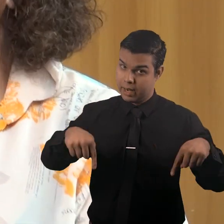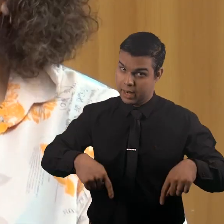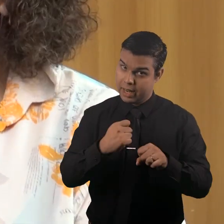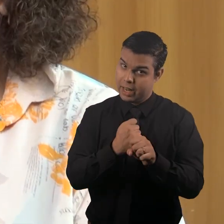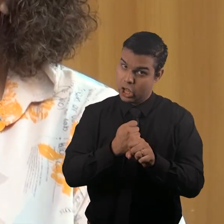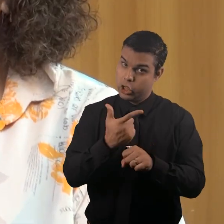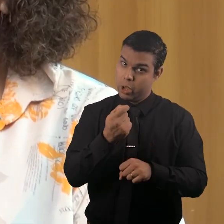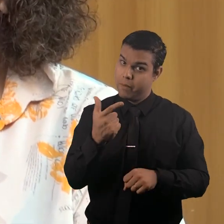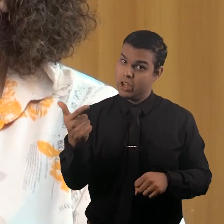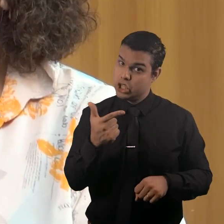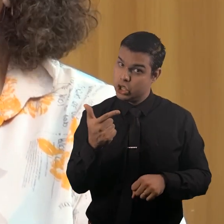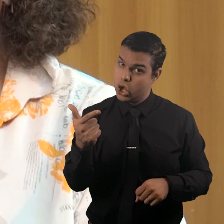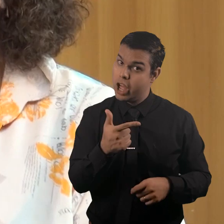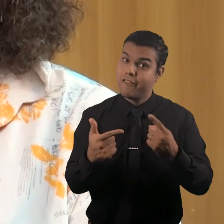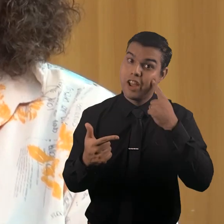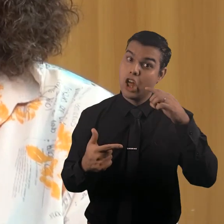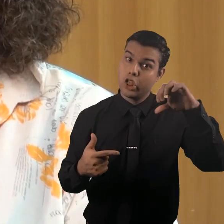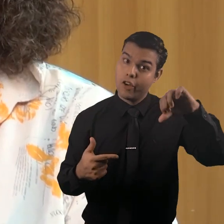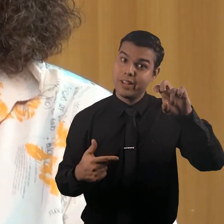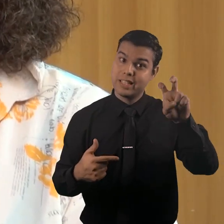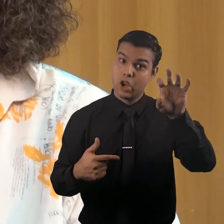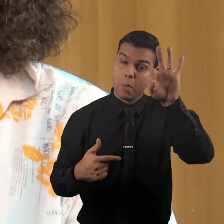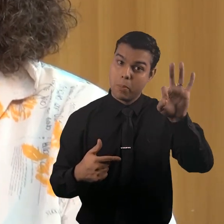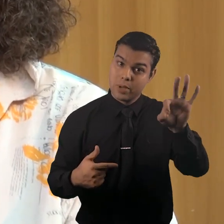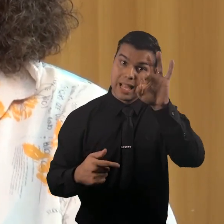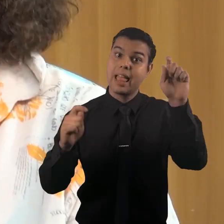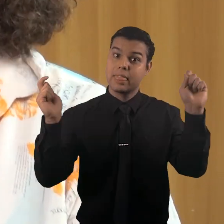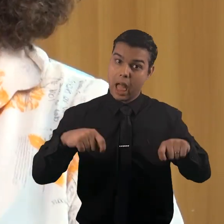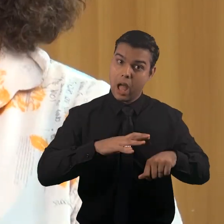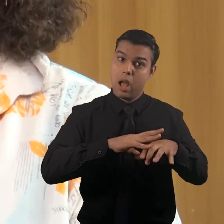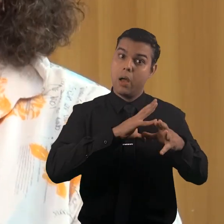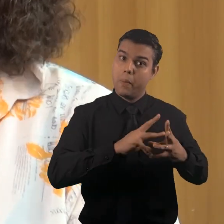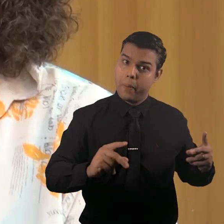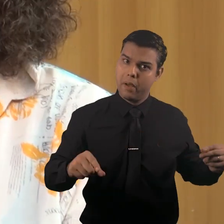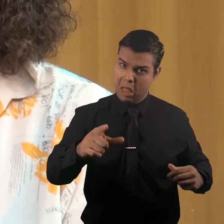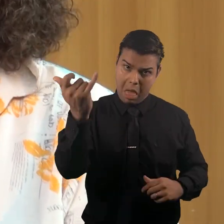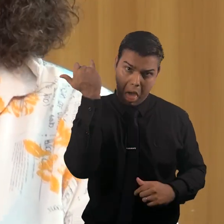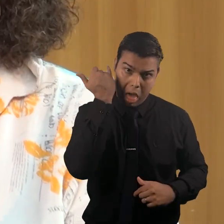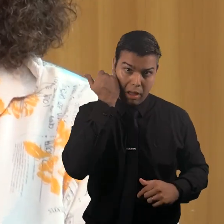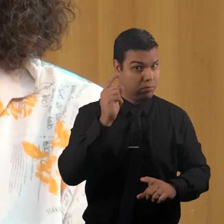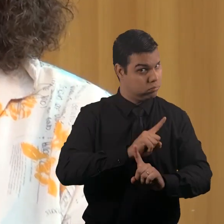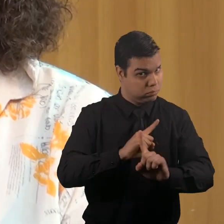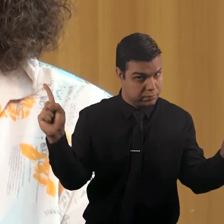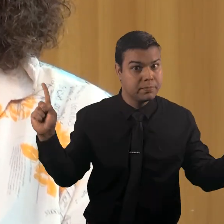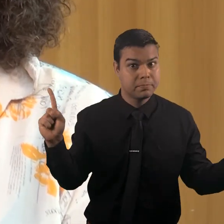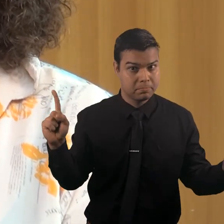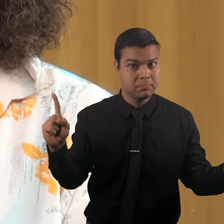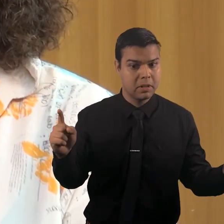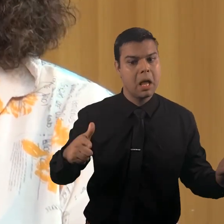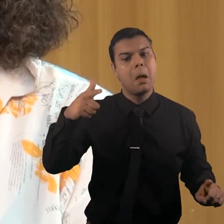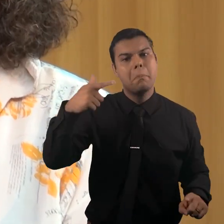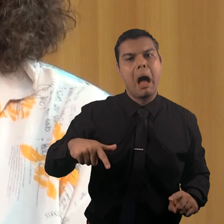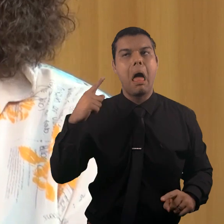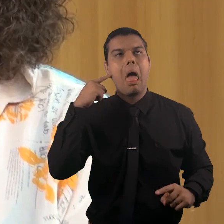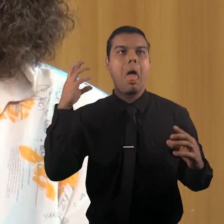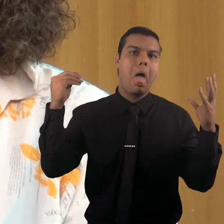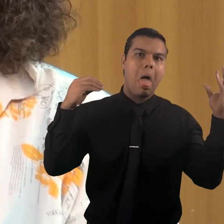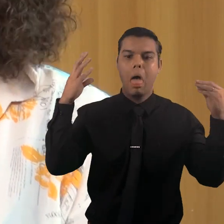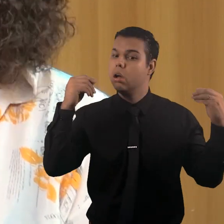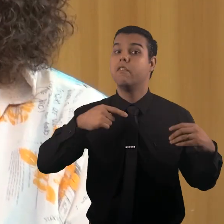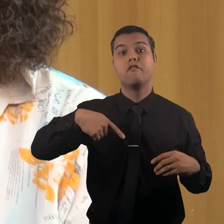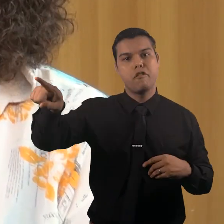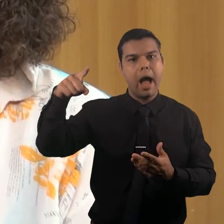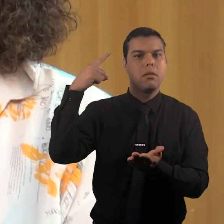o ano que a gente vive, olha esse número, 95% de chance de cura. Então, larga a preguiça de lado, larga